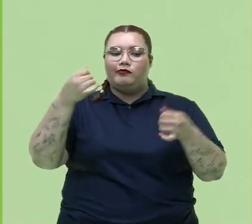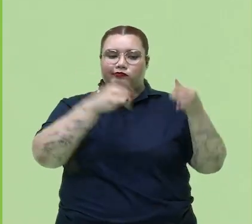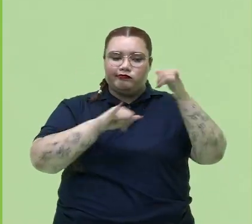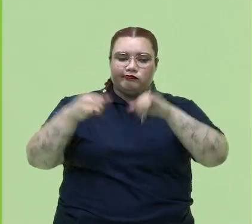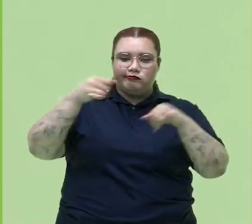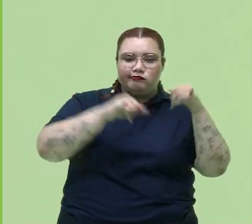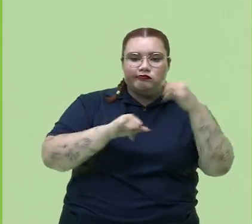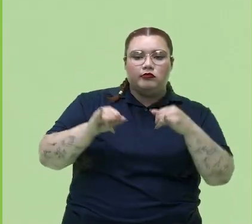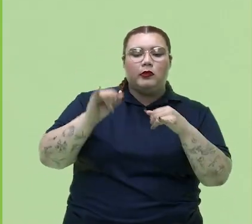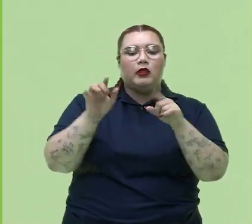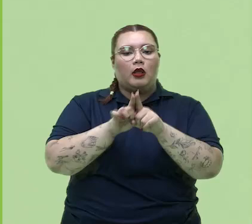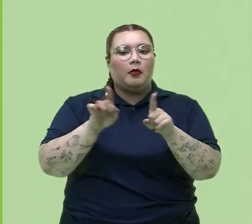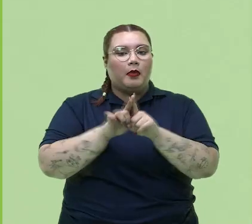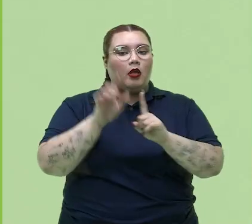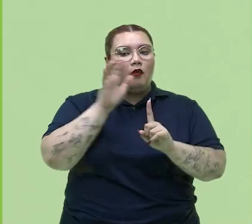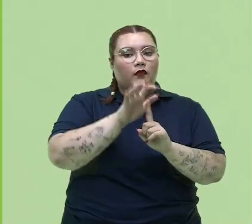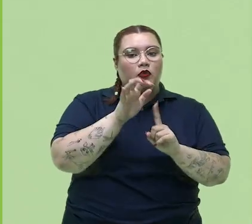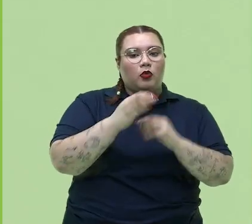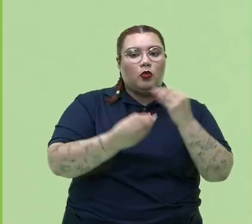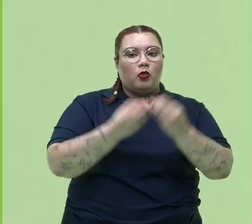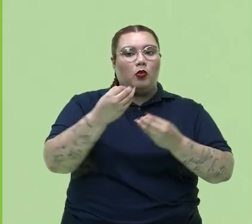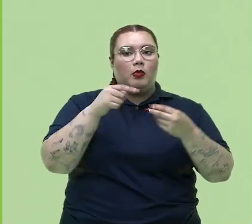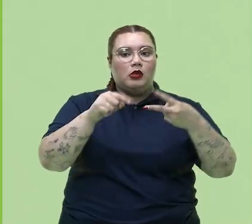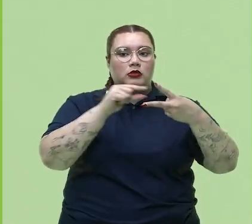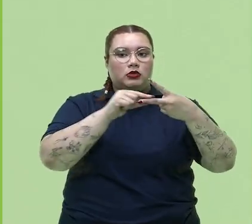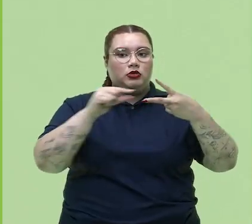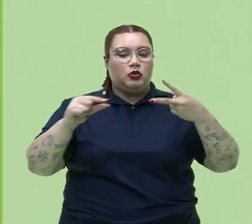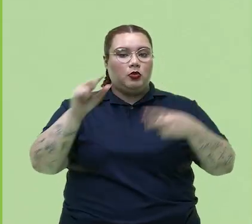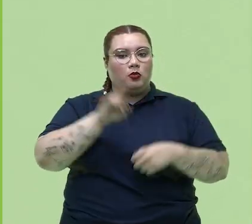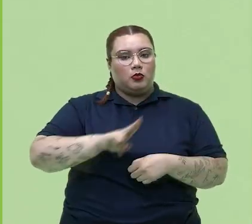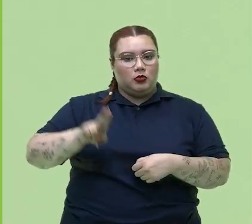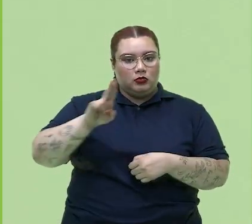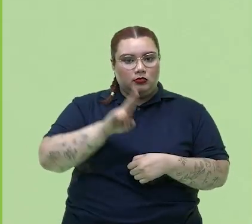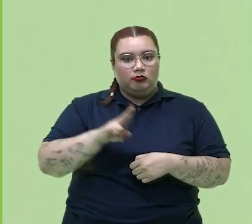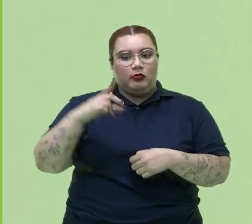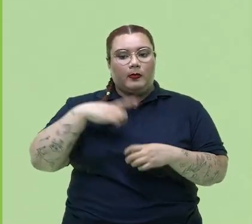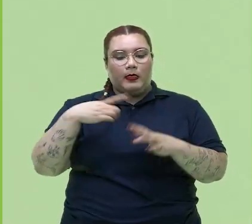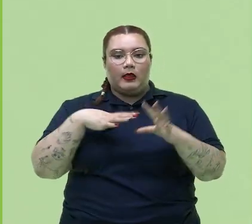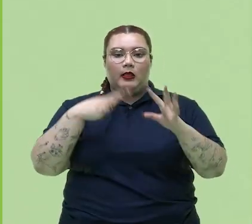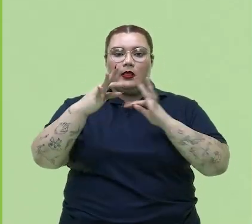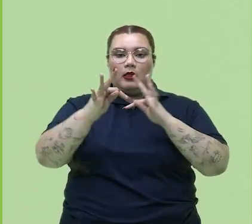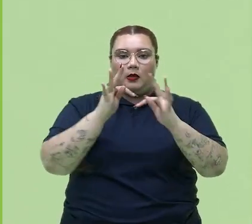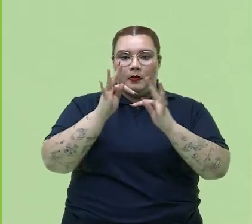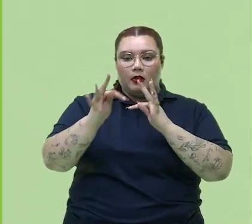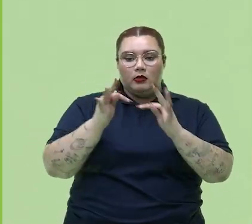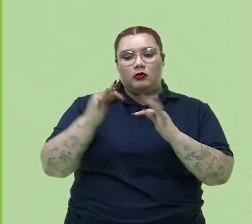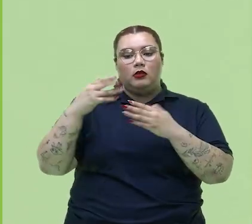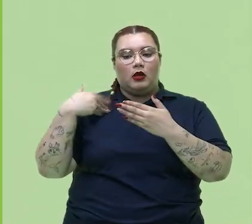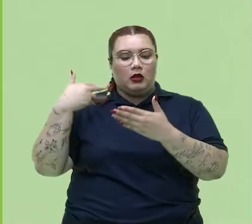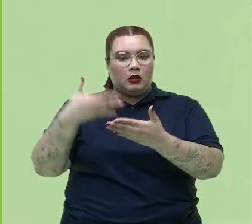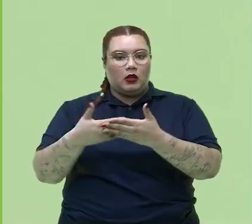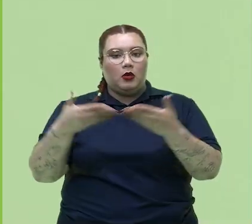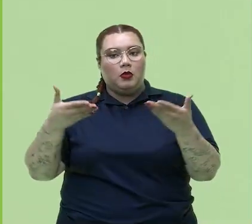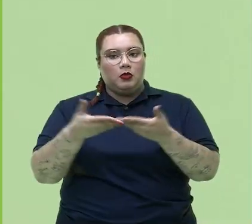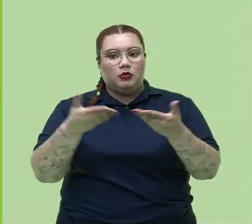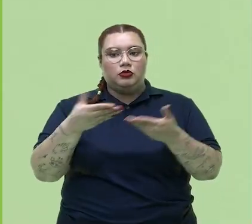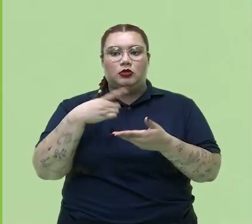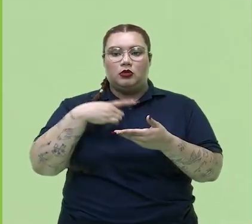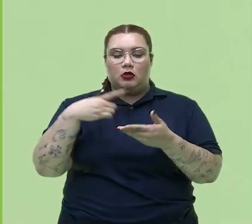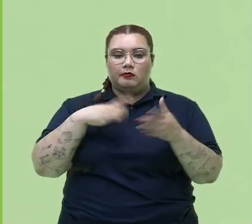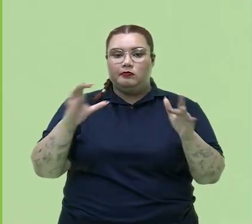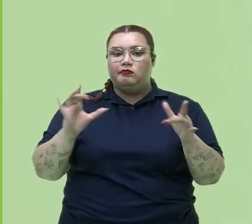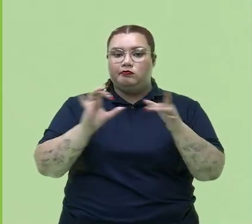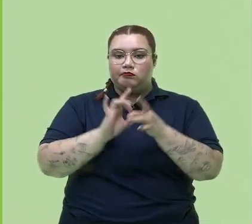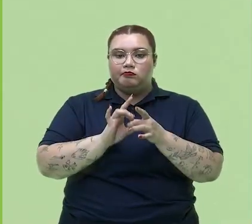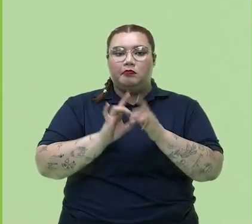ou até mesmo influenciar no funcionamento desses genes, né? Com tratamentos que ainda estão, muitos deles, ainda